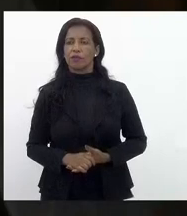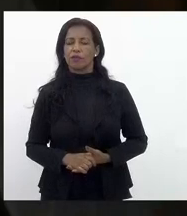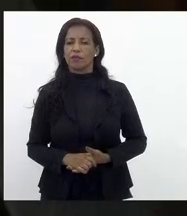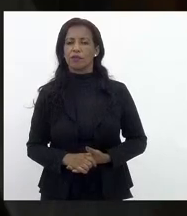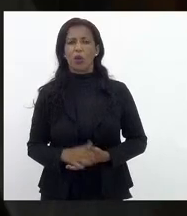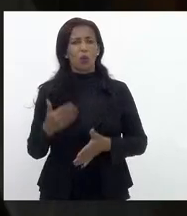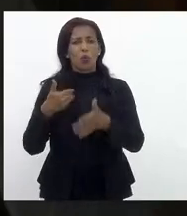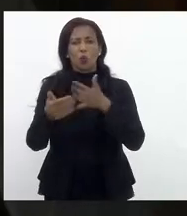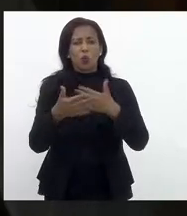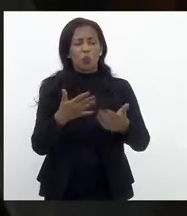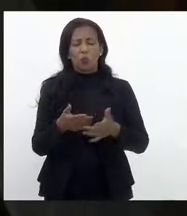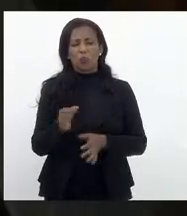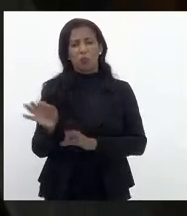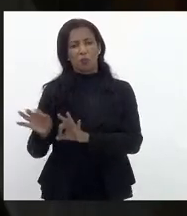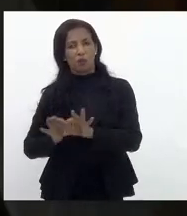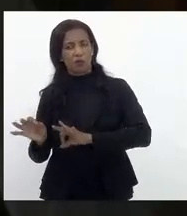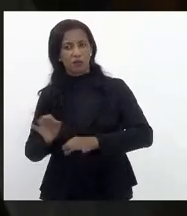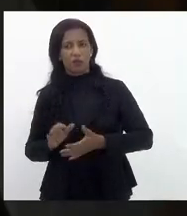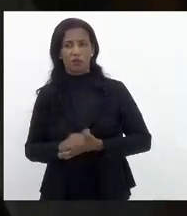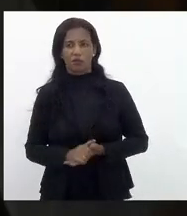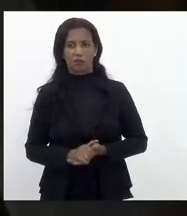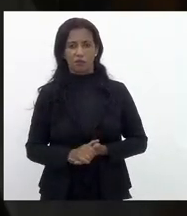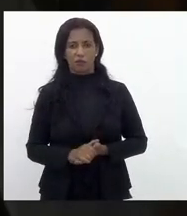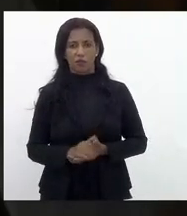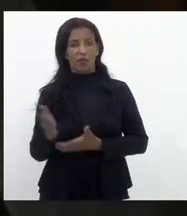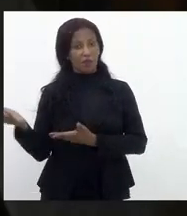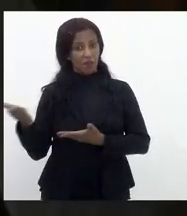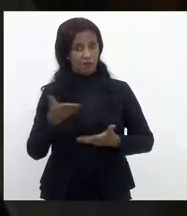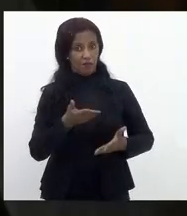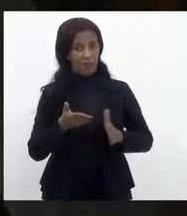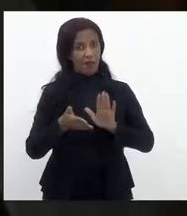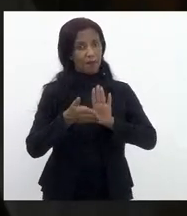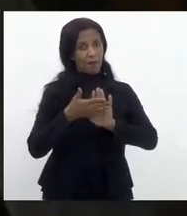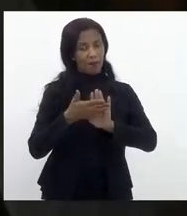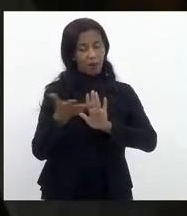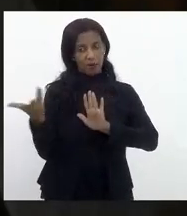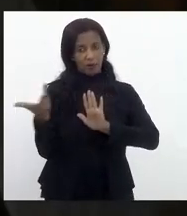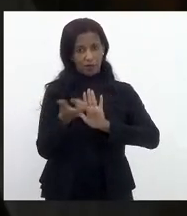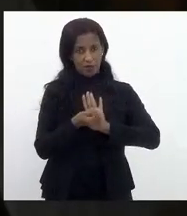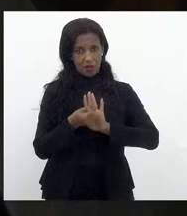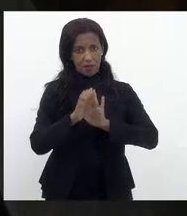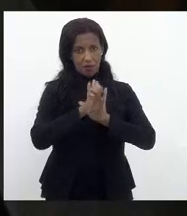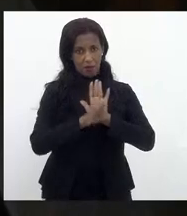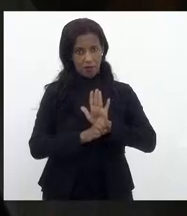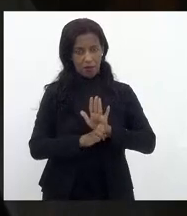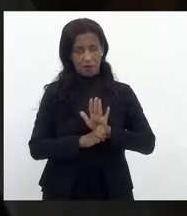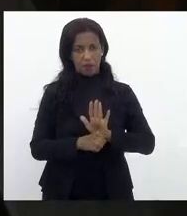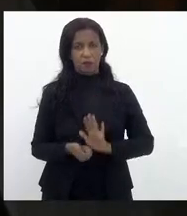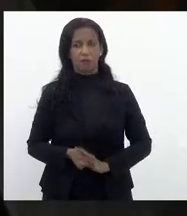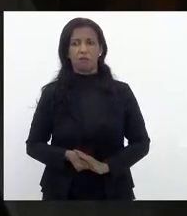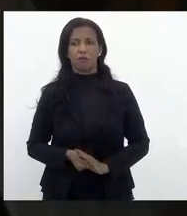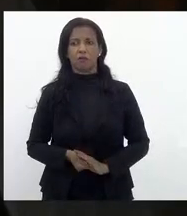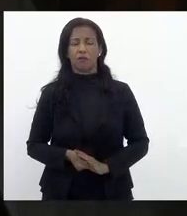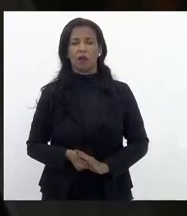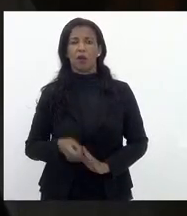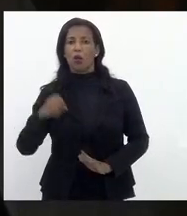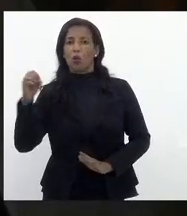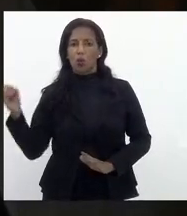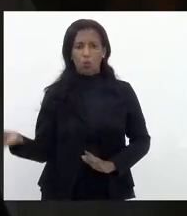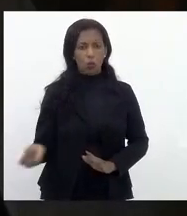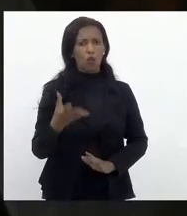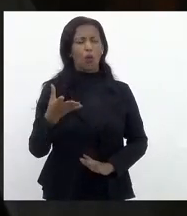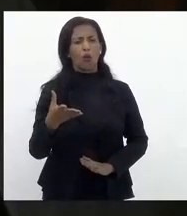seja ele qual for a Vila pauta receber as emendas ele tem uma